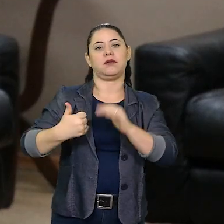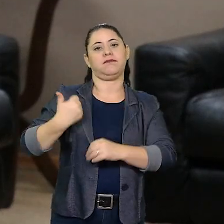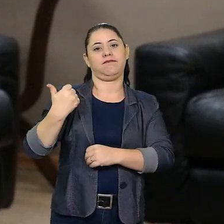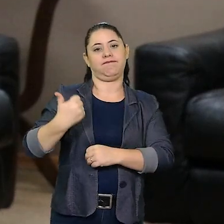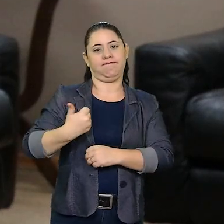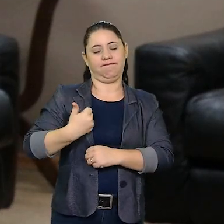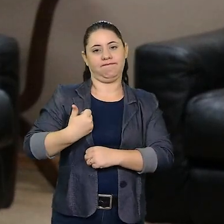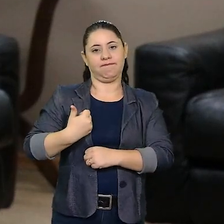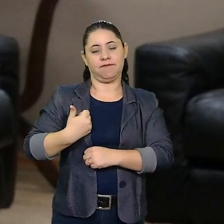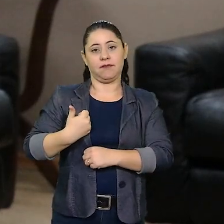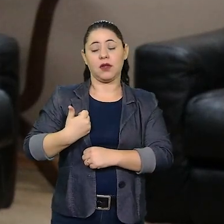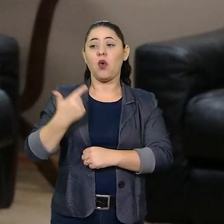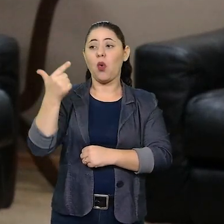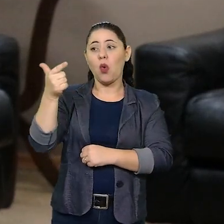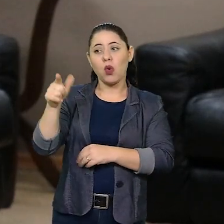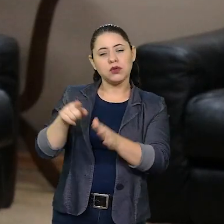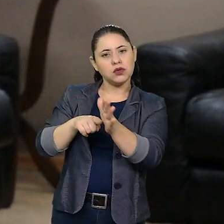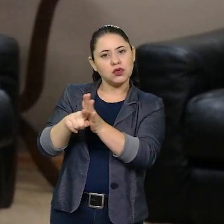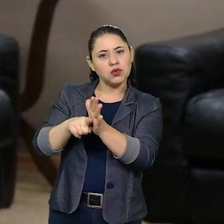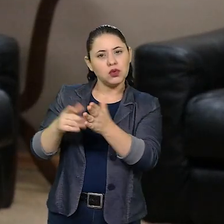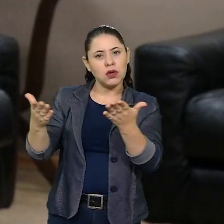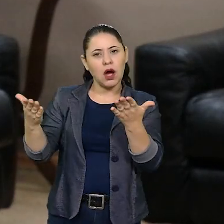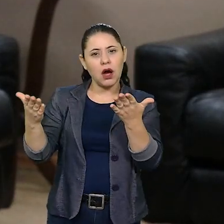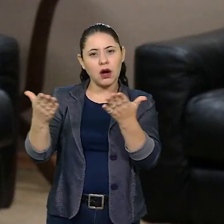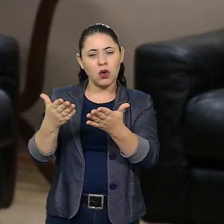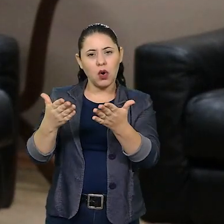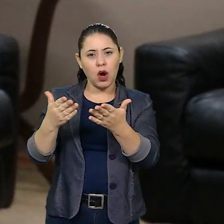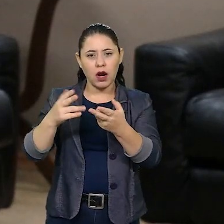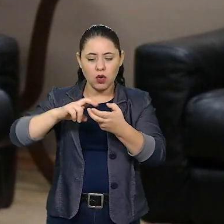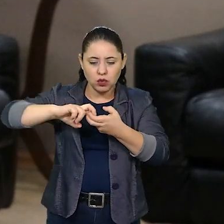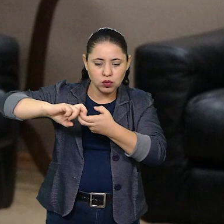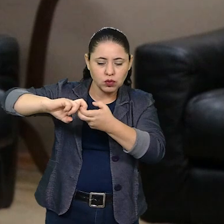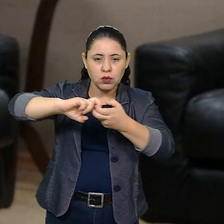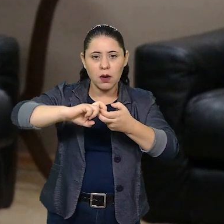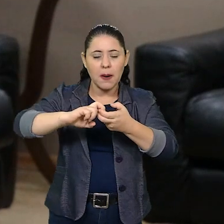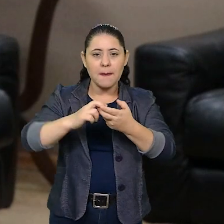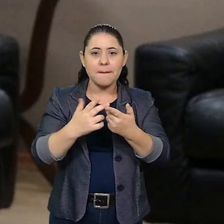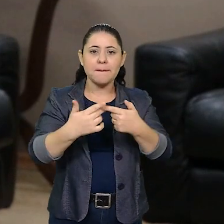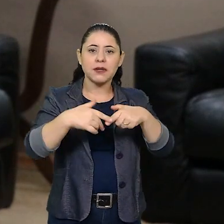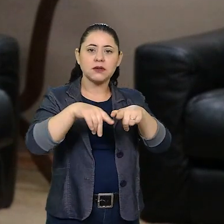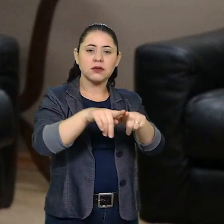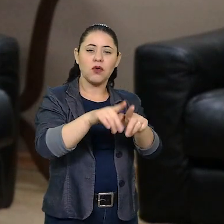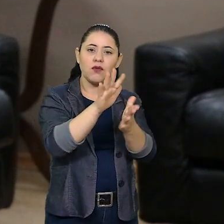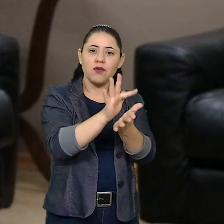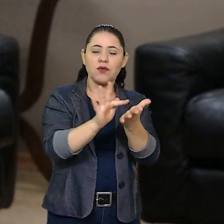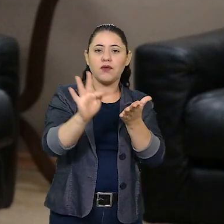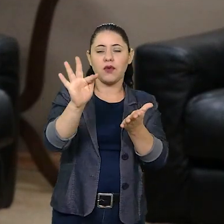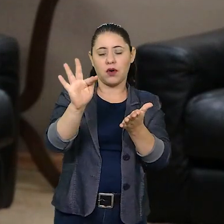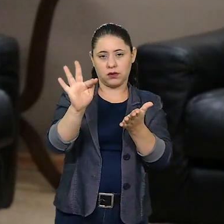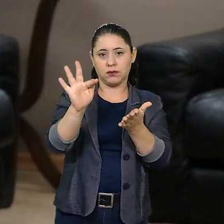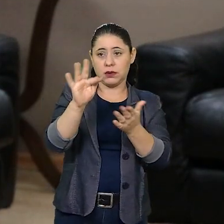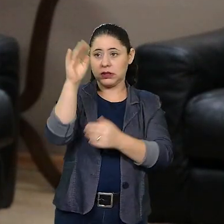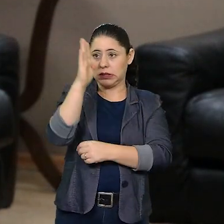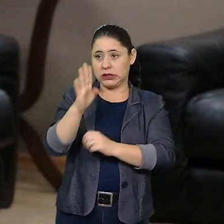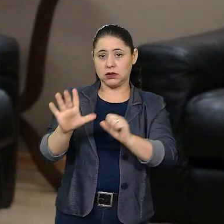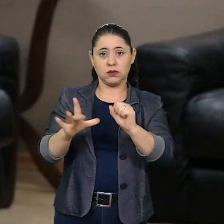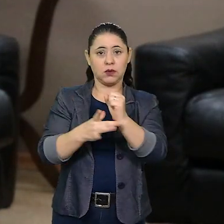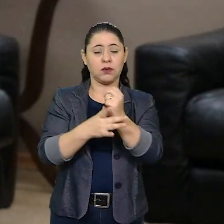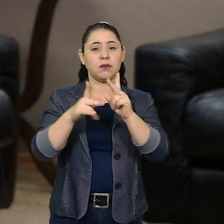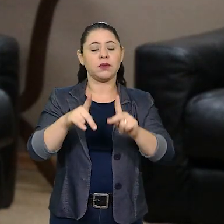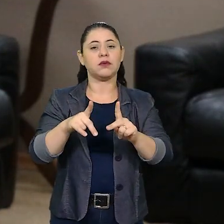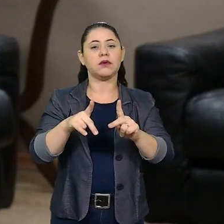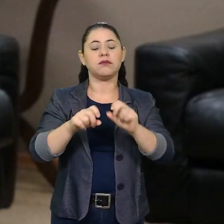idade. Segundo outro estudo, agora acreditado à Unicef, em parceria com o Fórum Brasileiro de Segurança Pública,